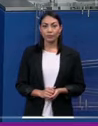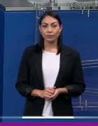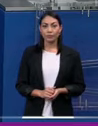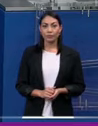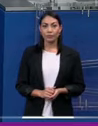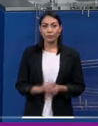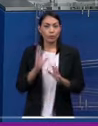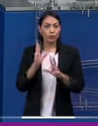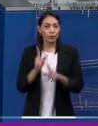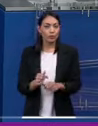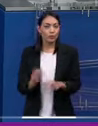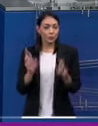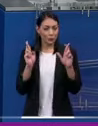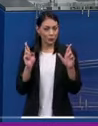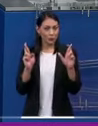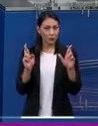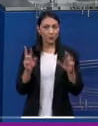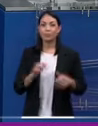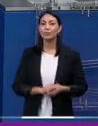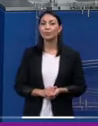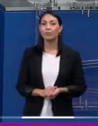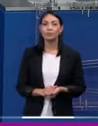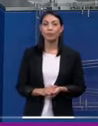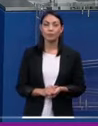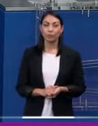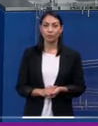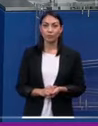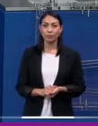Todo mundo na expectativa.